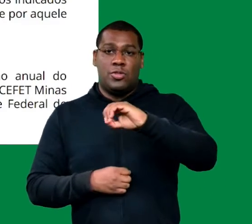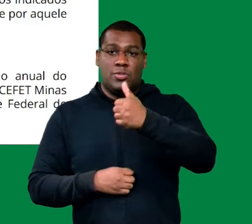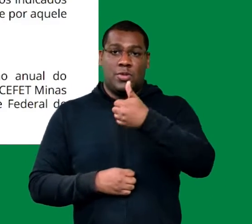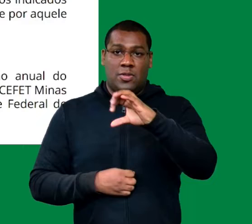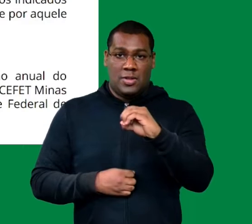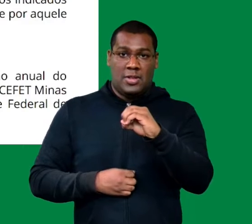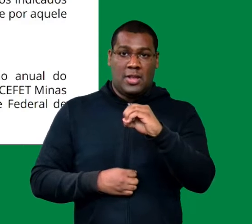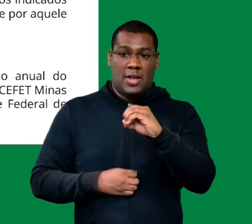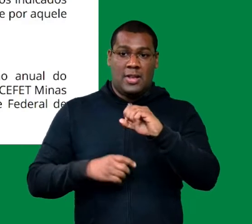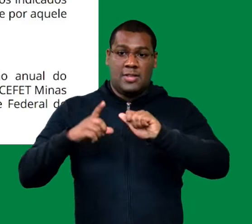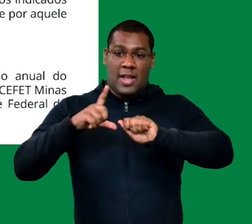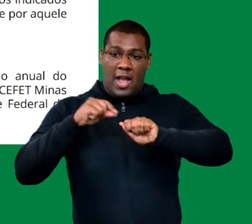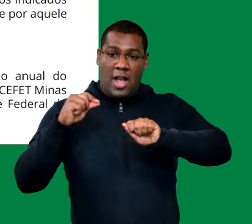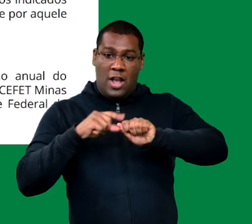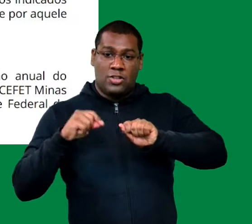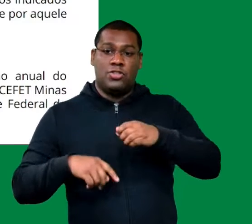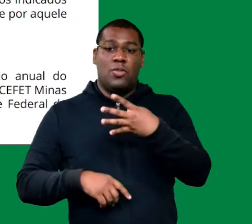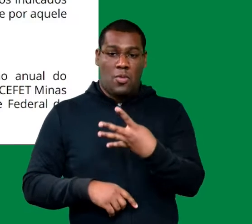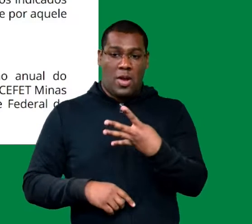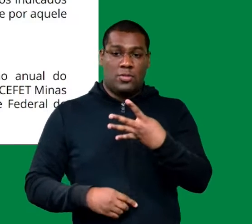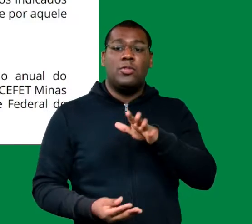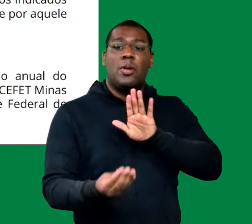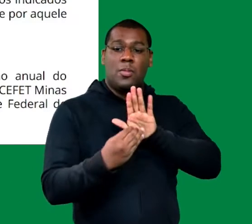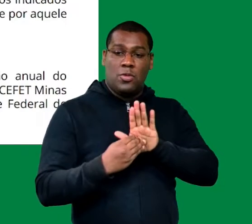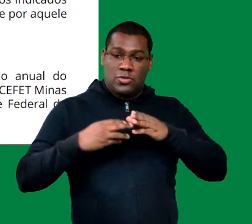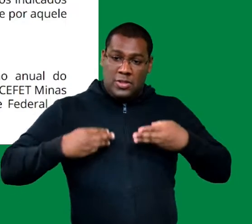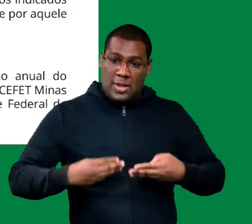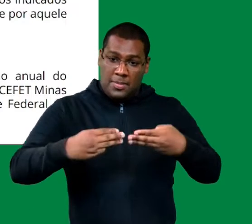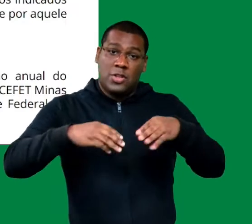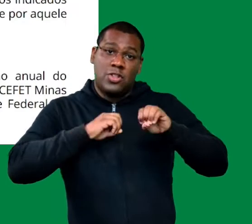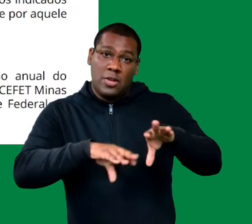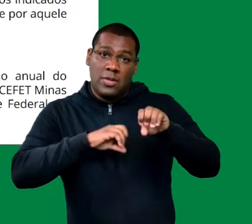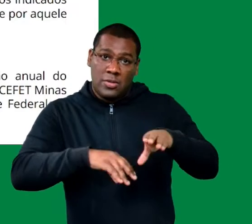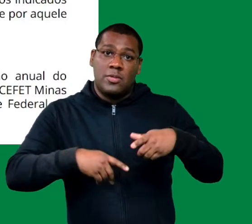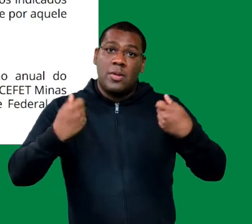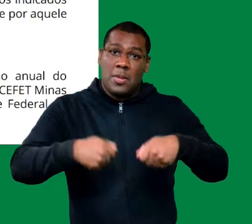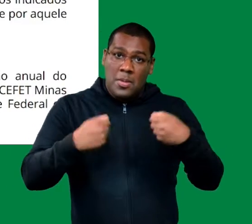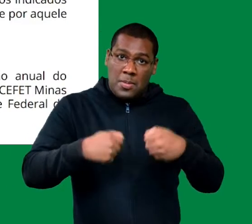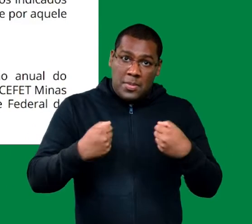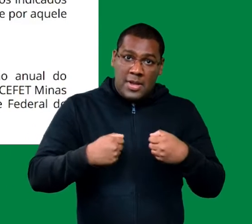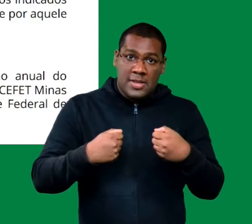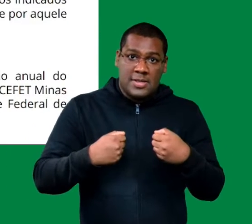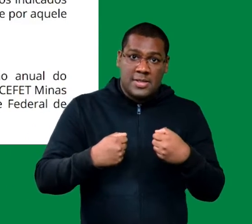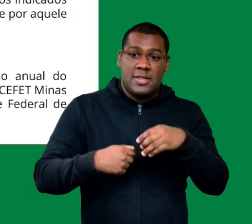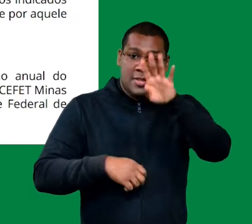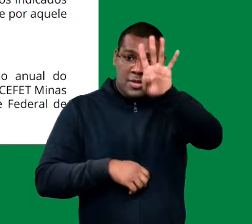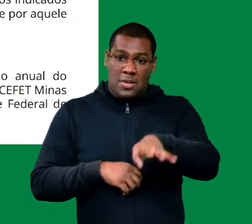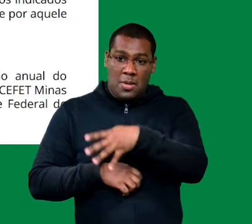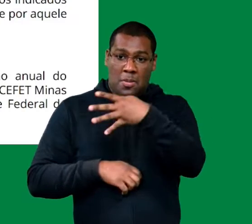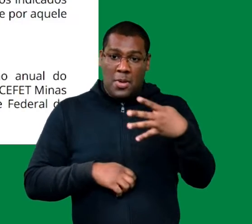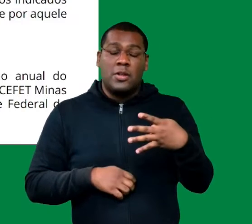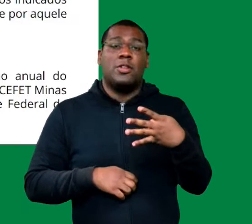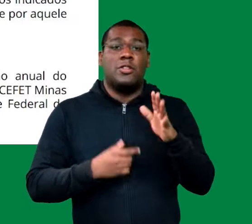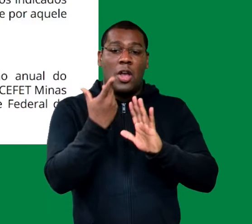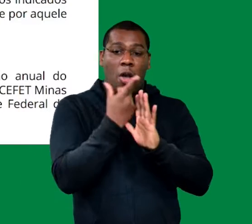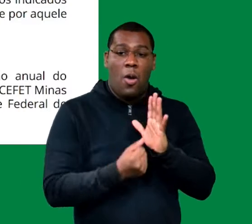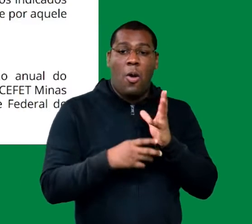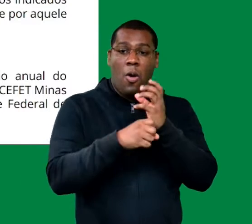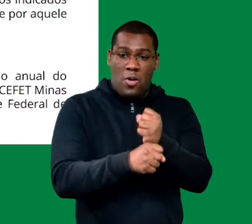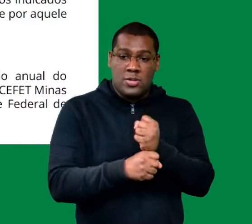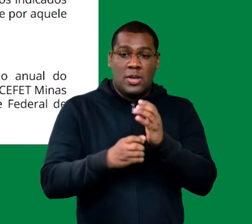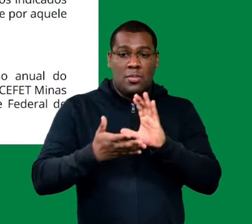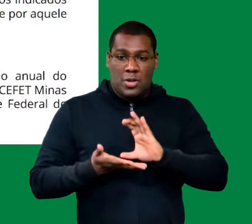vem trazer que o Ministério da Educação deve observar uma matriz de distribuição para distribuir o orçamento de custeio e de